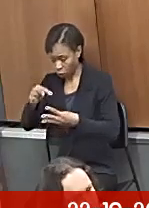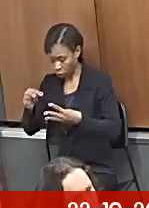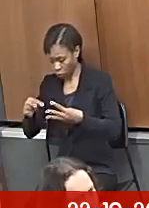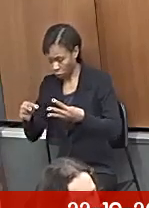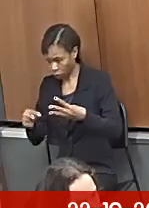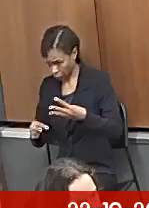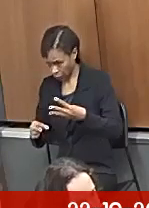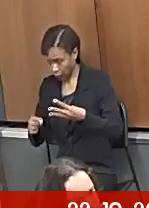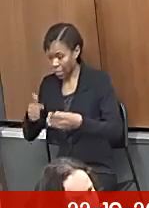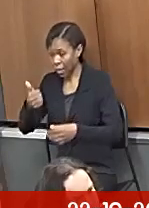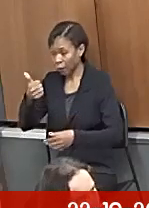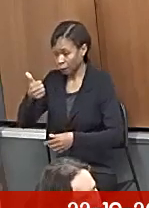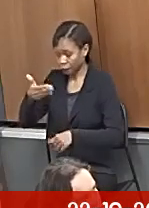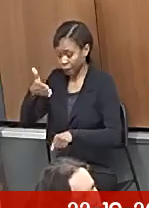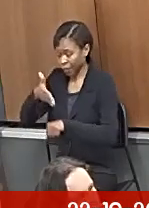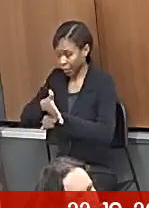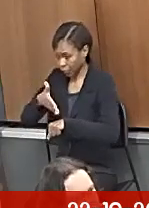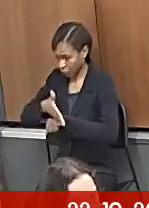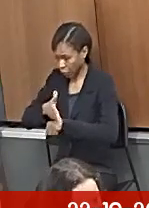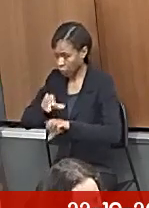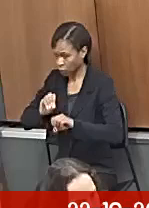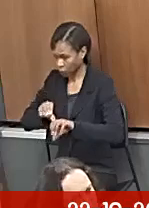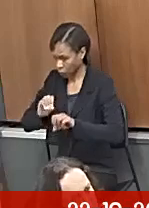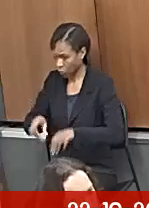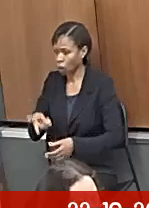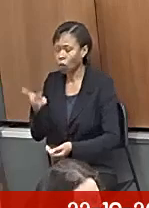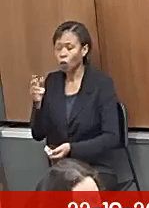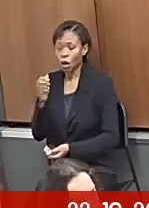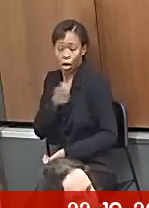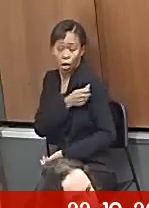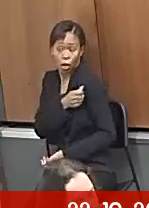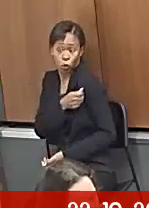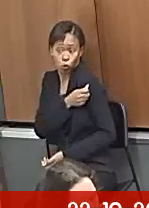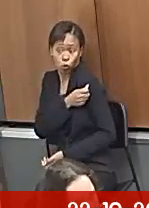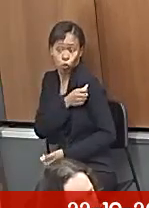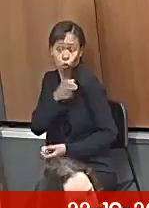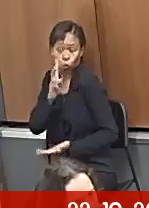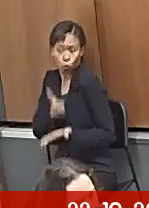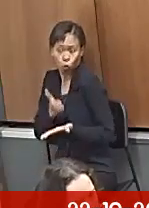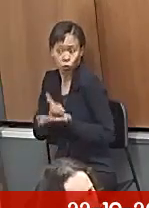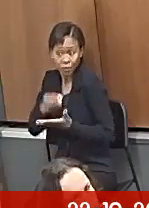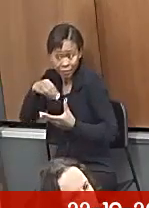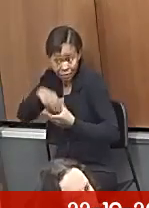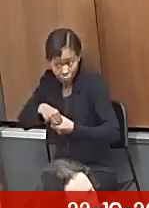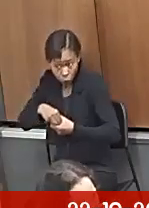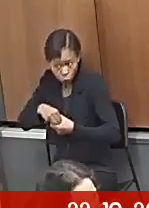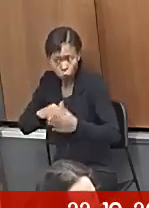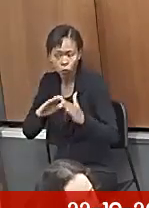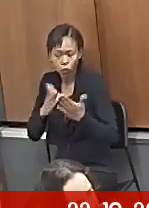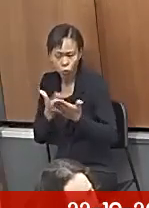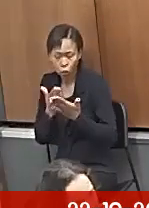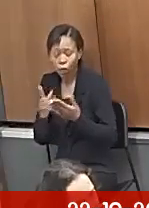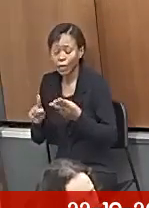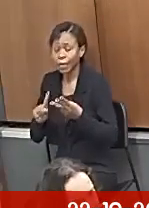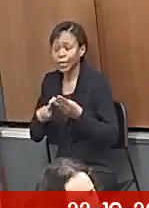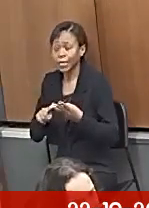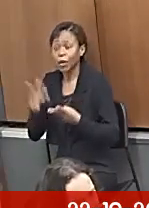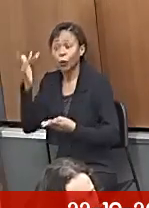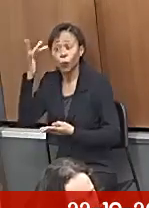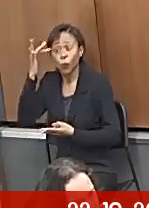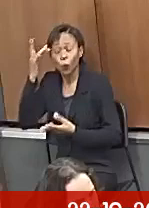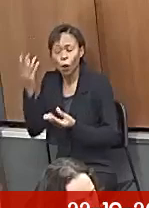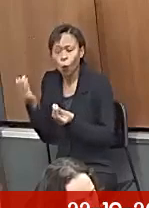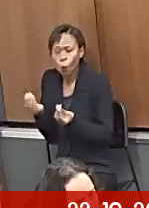do acesso à educação, da permanência do aluno na escola e da qualidade de ensino na escola. São